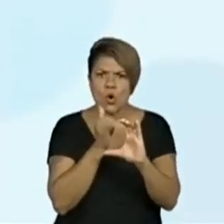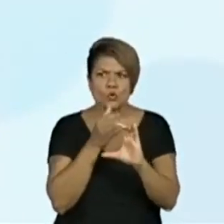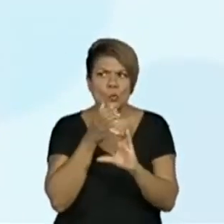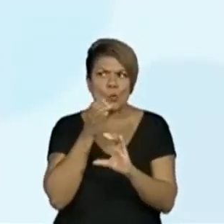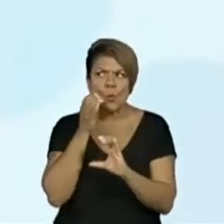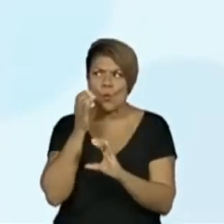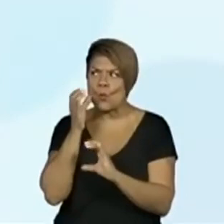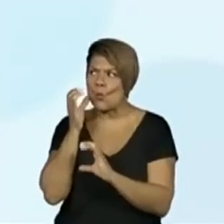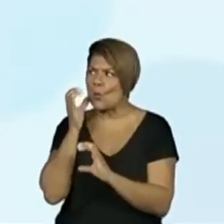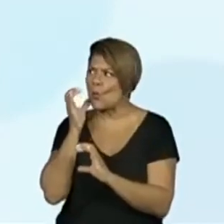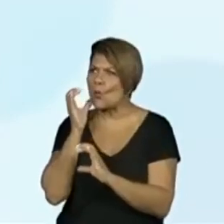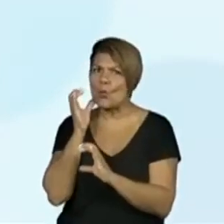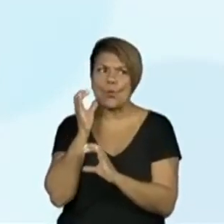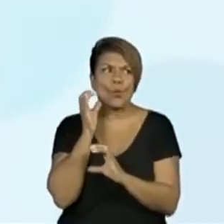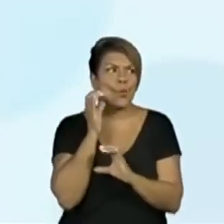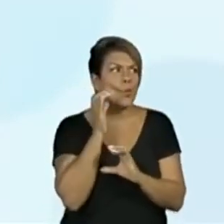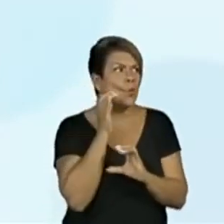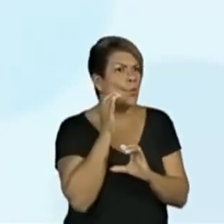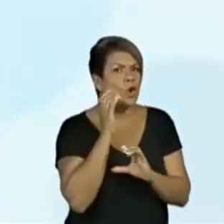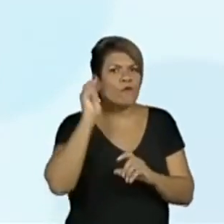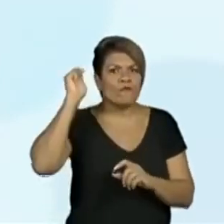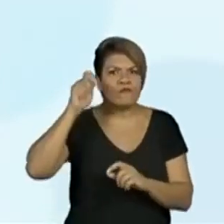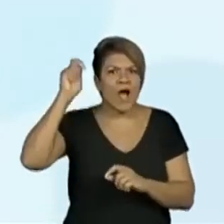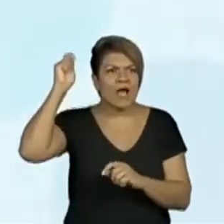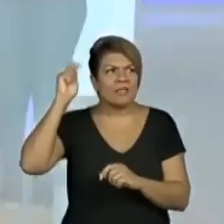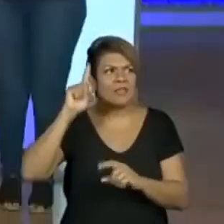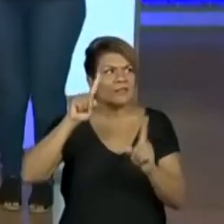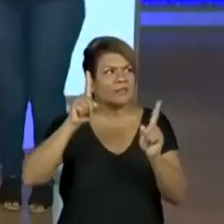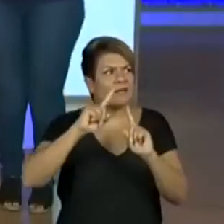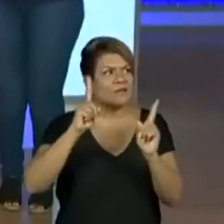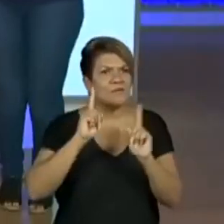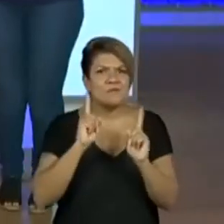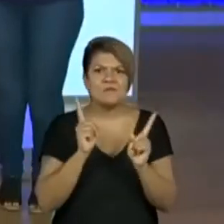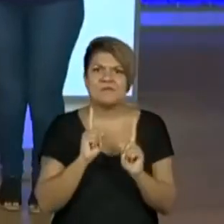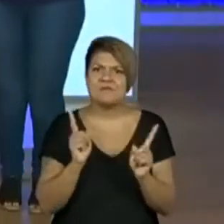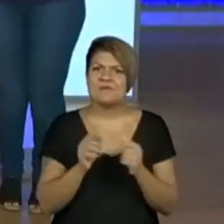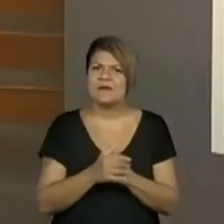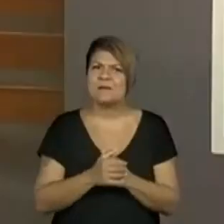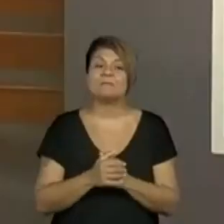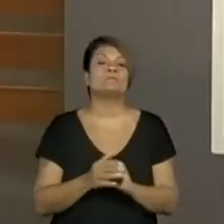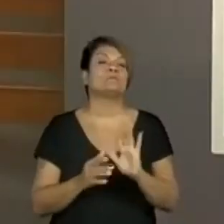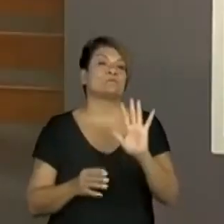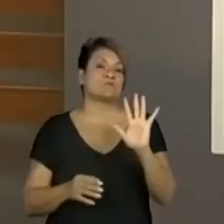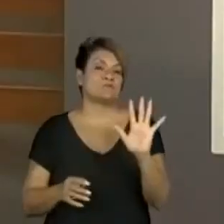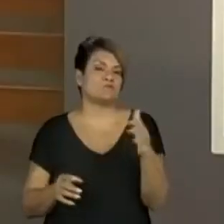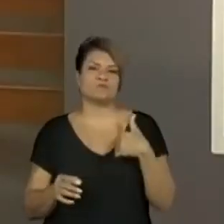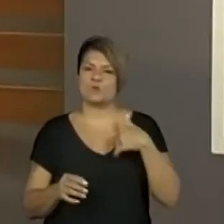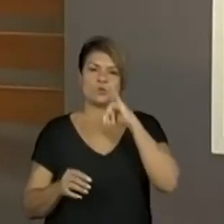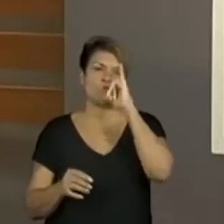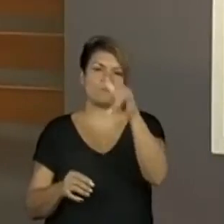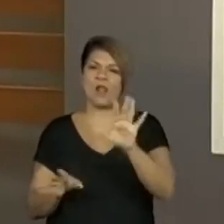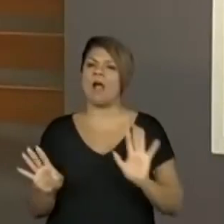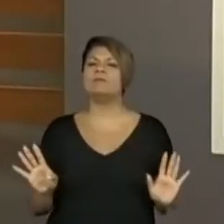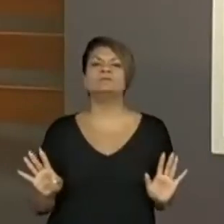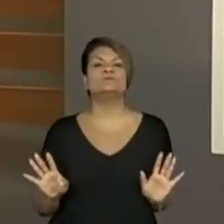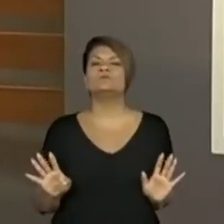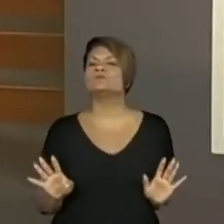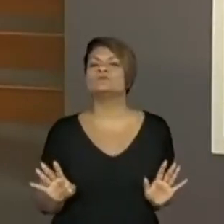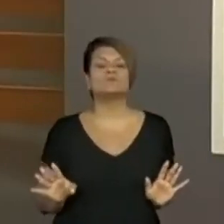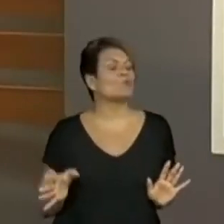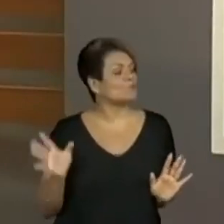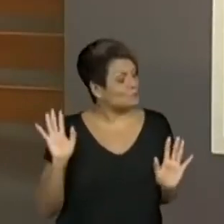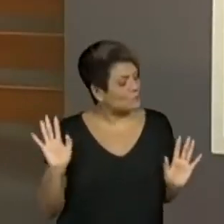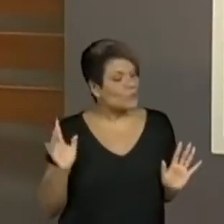vai responder, não. É um conto de fadas? Pensa que é assim. Eles não estão acostumados comigo, não, mas eu não gosto de deixar, eu gosto de desafiar. Vamos